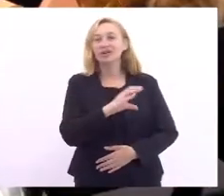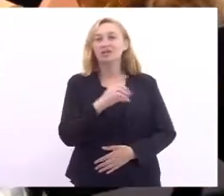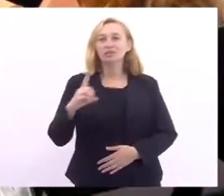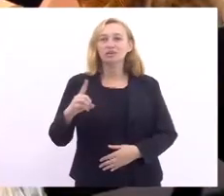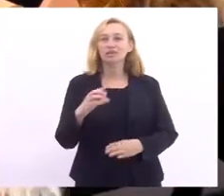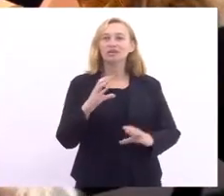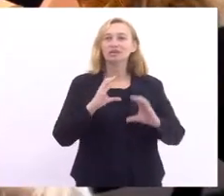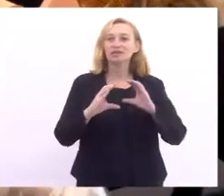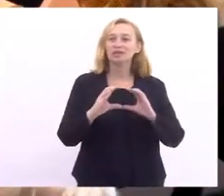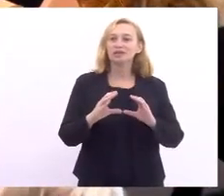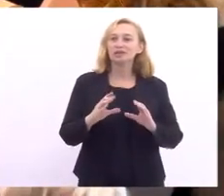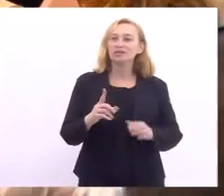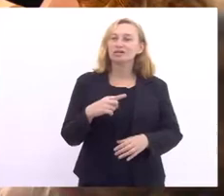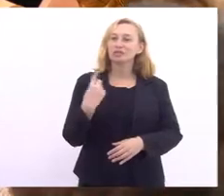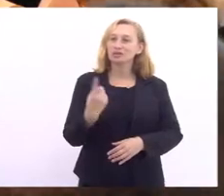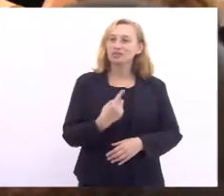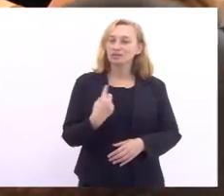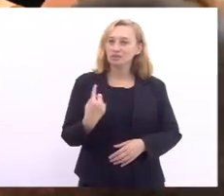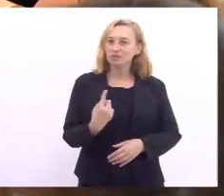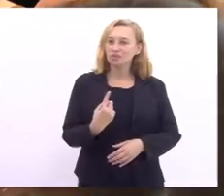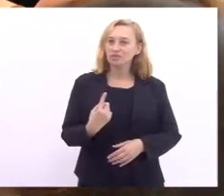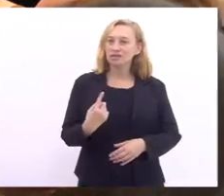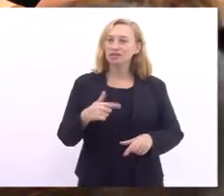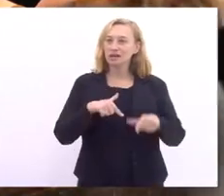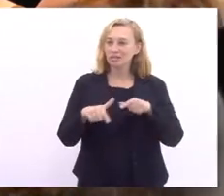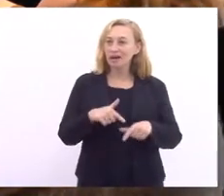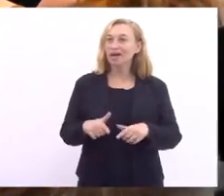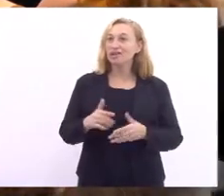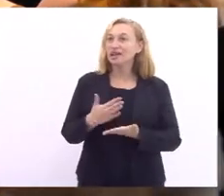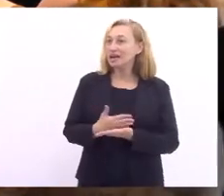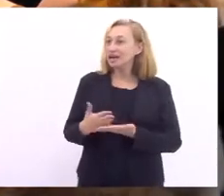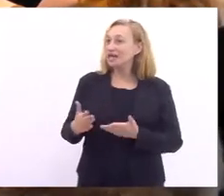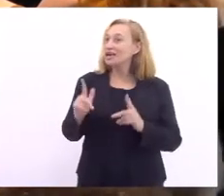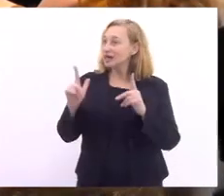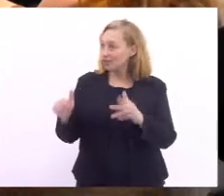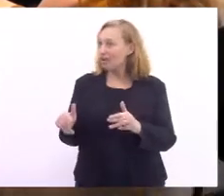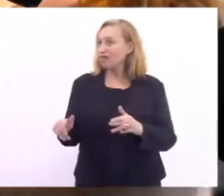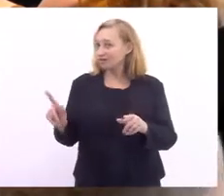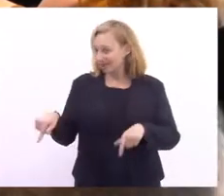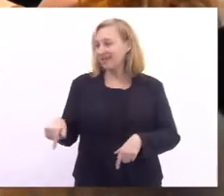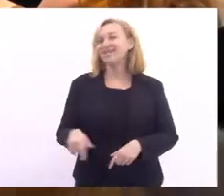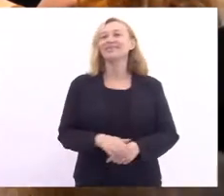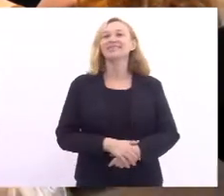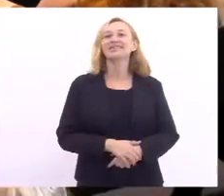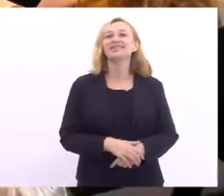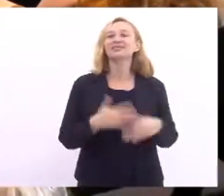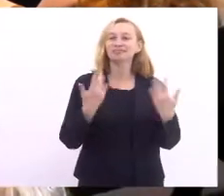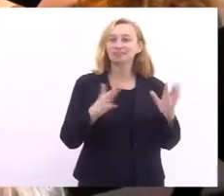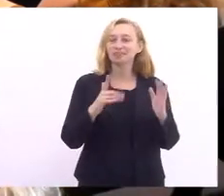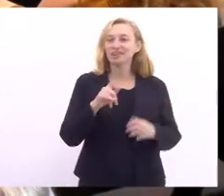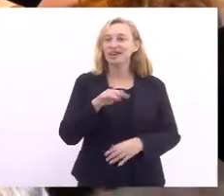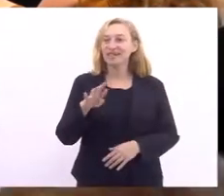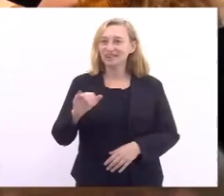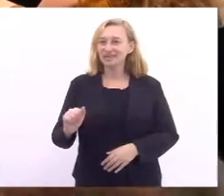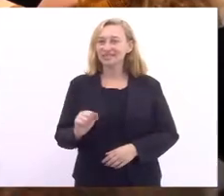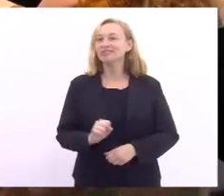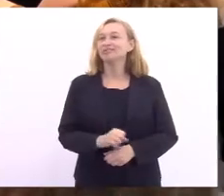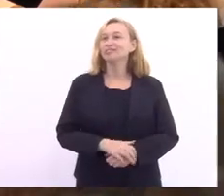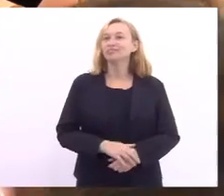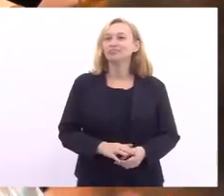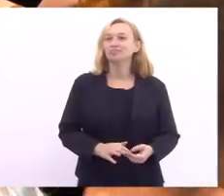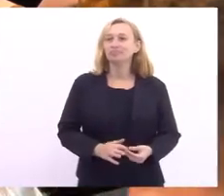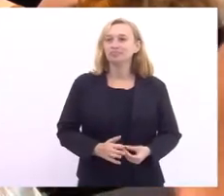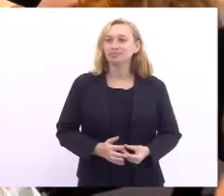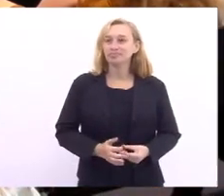coordenadora de comunicação próximo mandato ela começou como estagiário também tá e a sua casa Fluminense não tá Parabéns Larissa ó